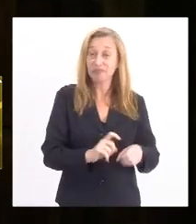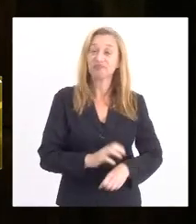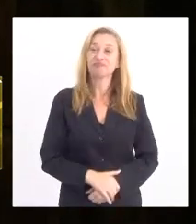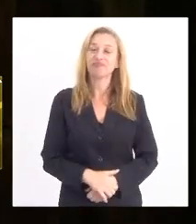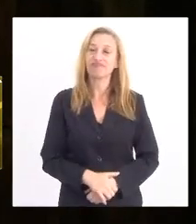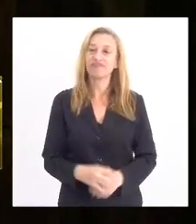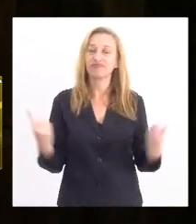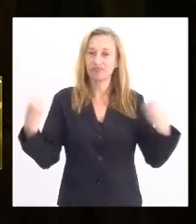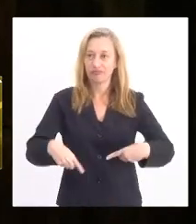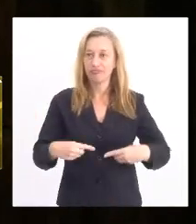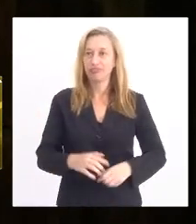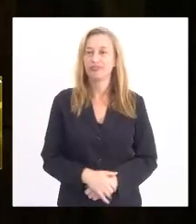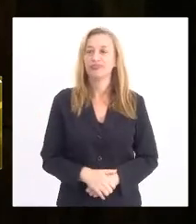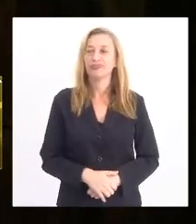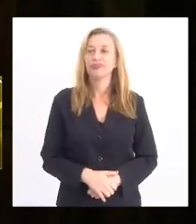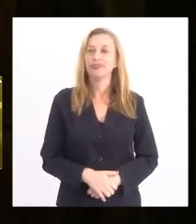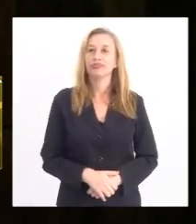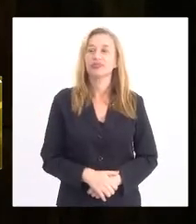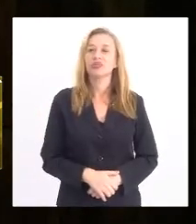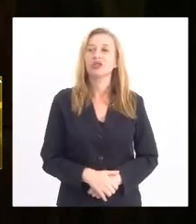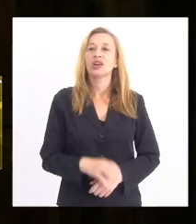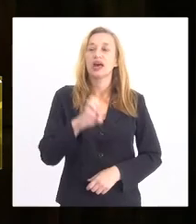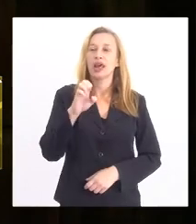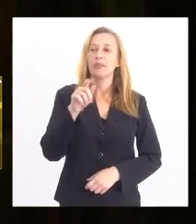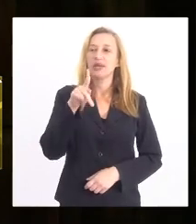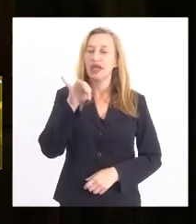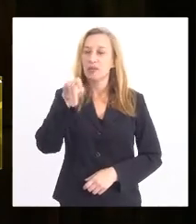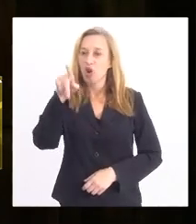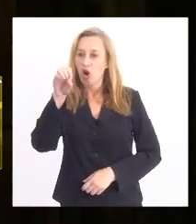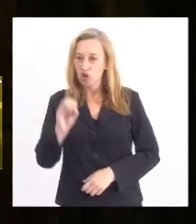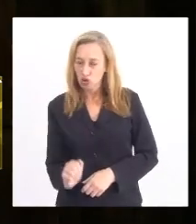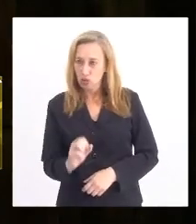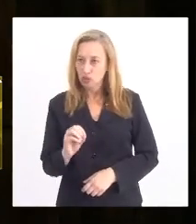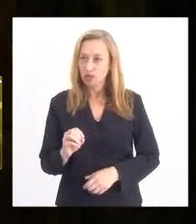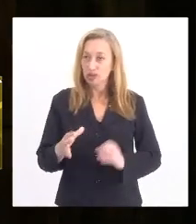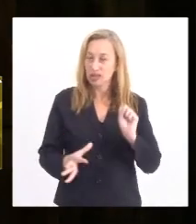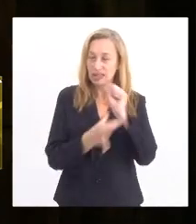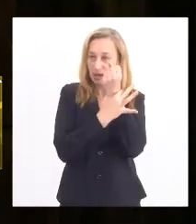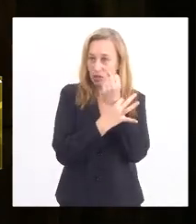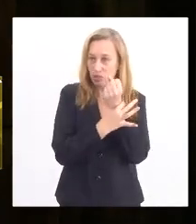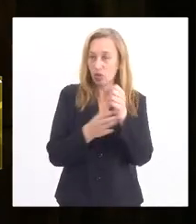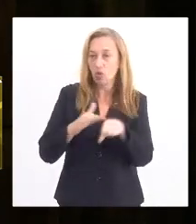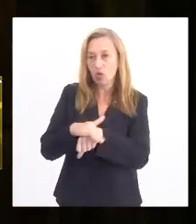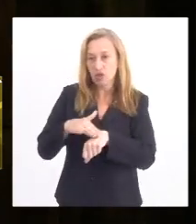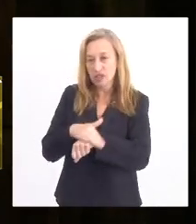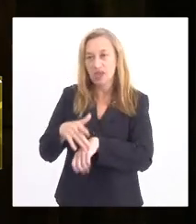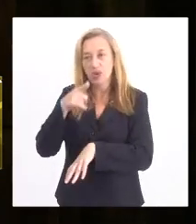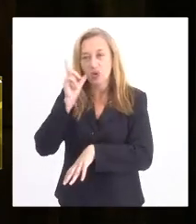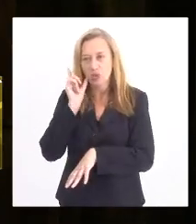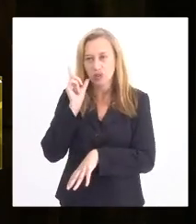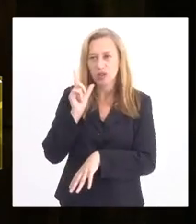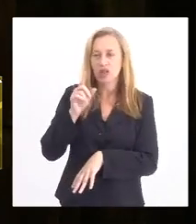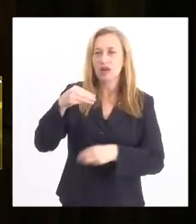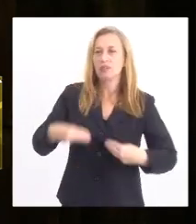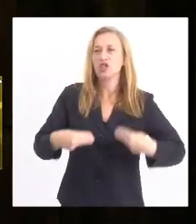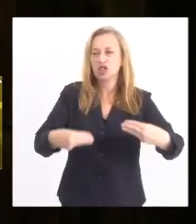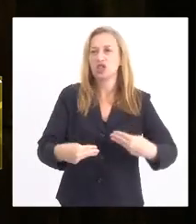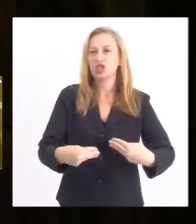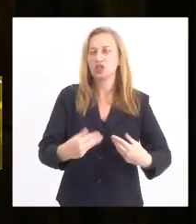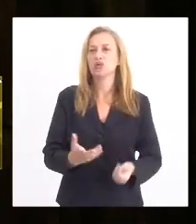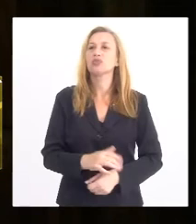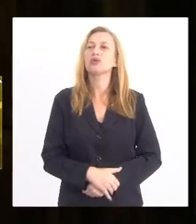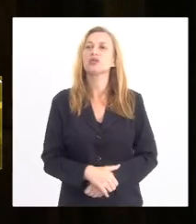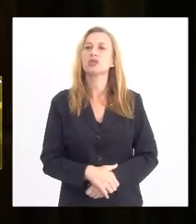com dados epidemiológicos Seguros como nós estávamos conversando aqui Tive ontem jantei com o ministro Queiroga na